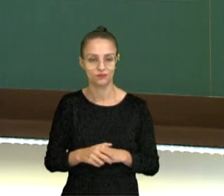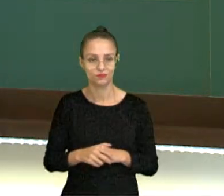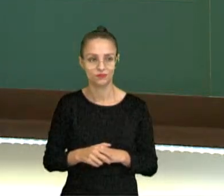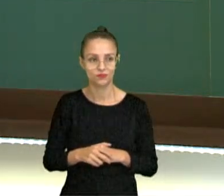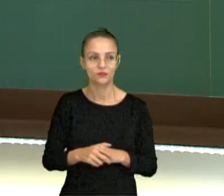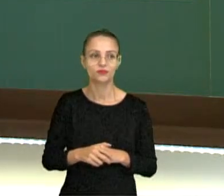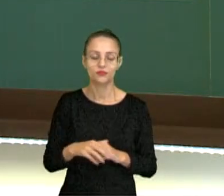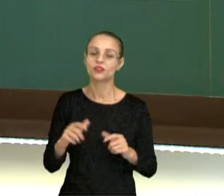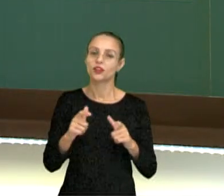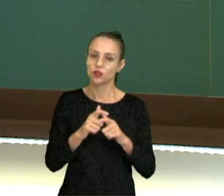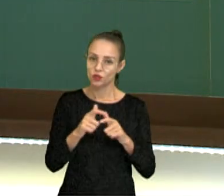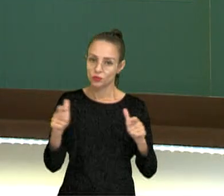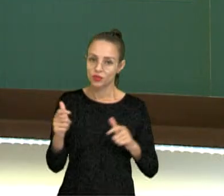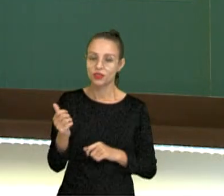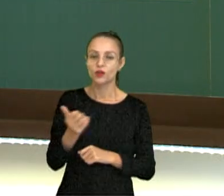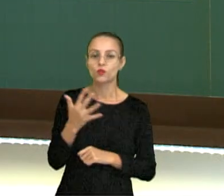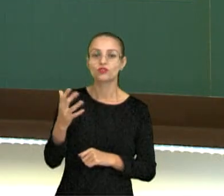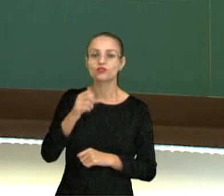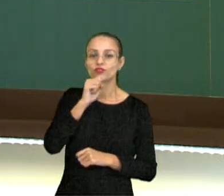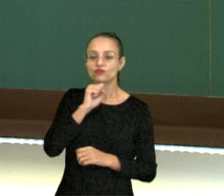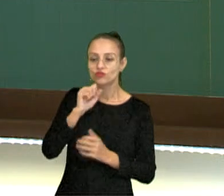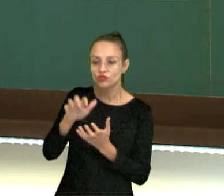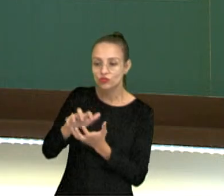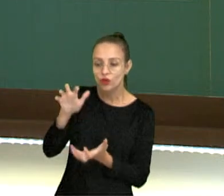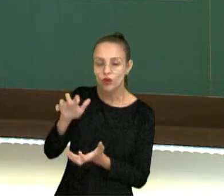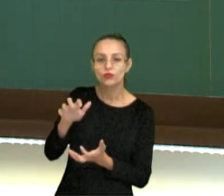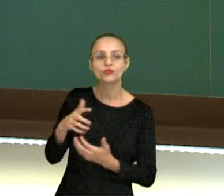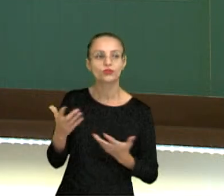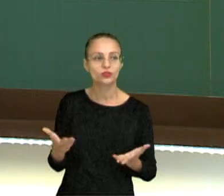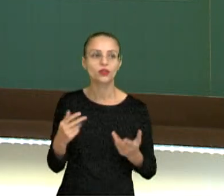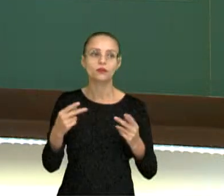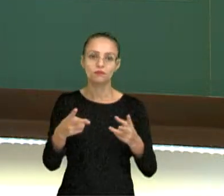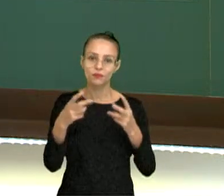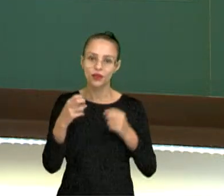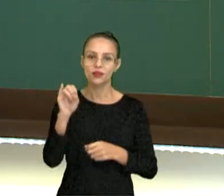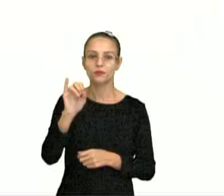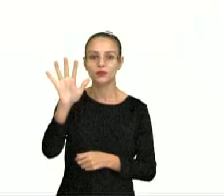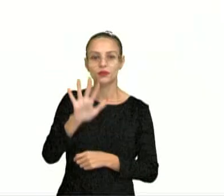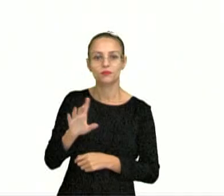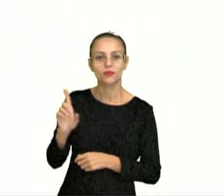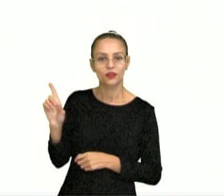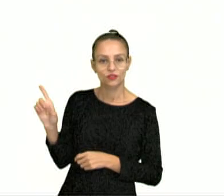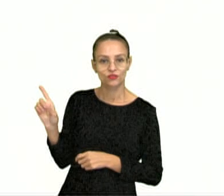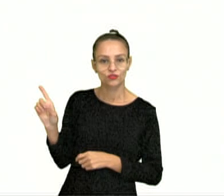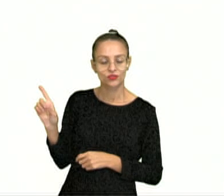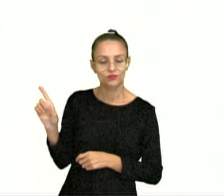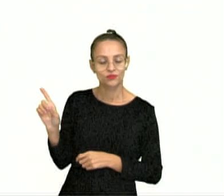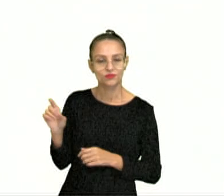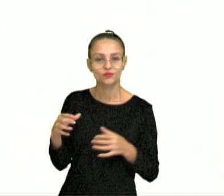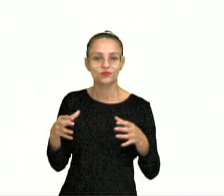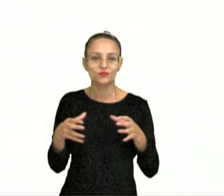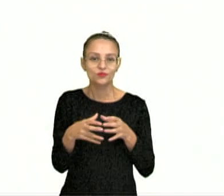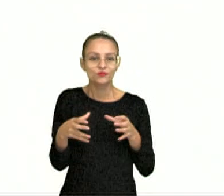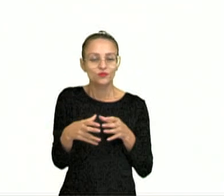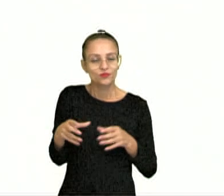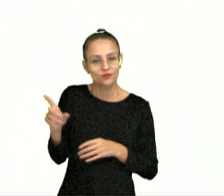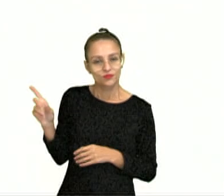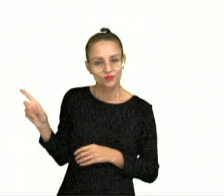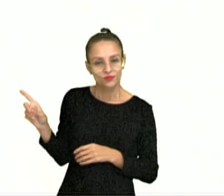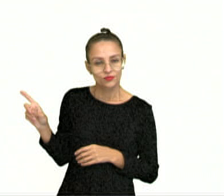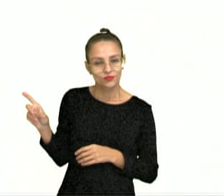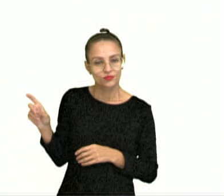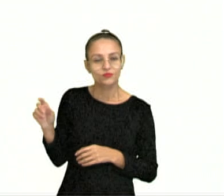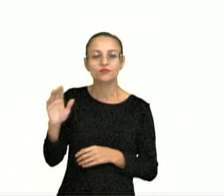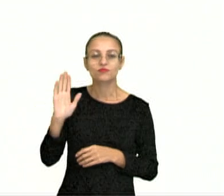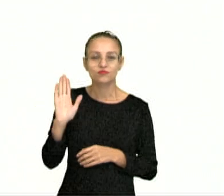tem aumentado a quantidade de idosos no mundo. E aqui a gente percebe nessa imagem um grupo de senhorzinhos que já